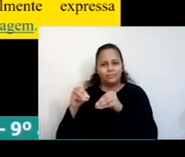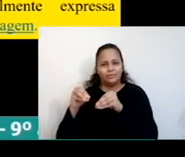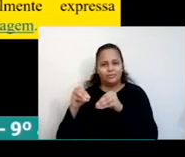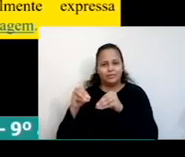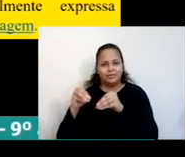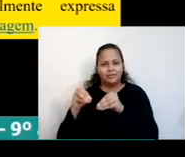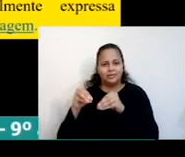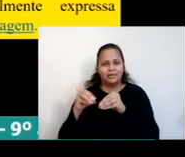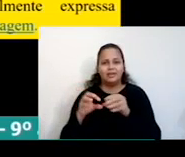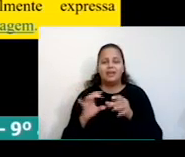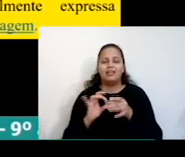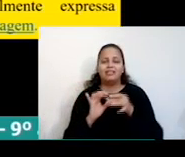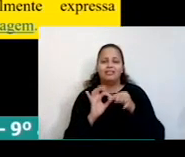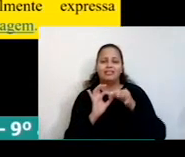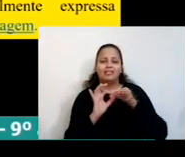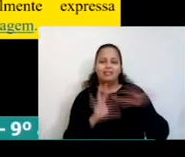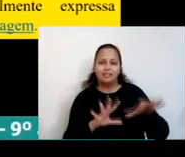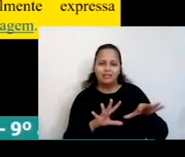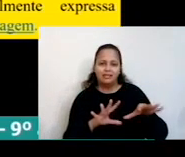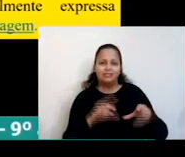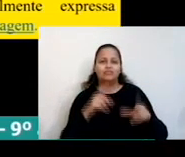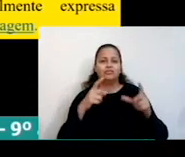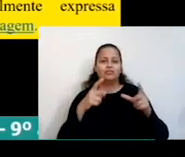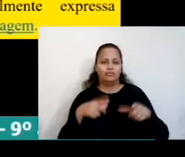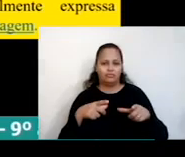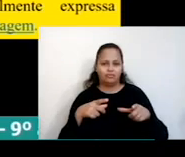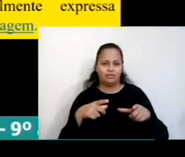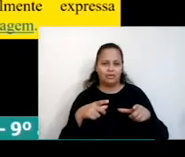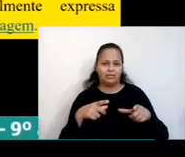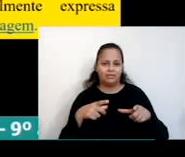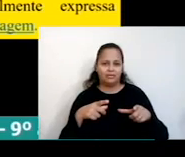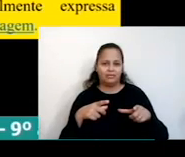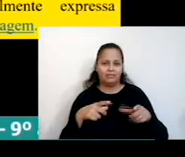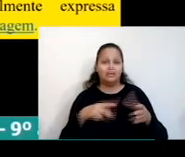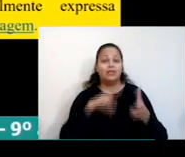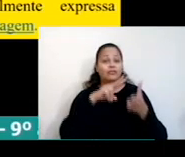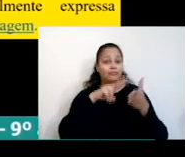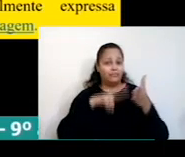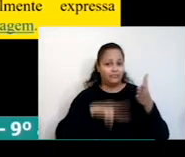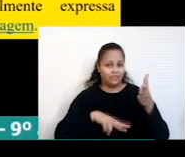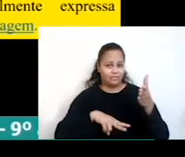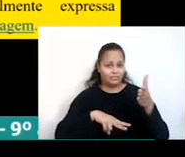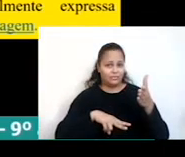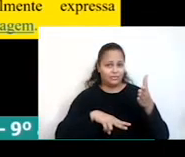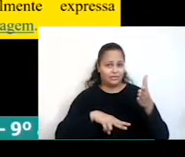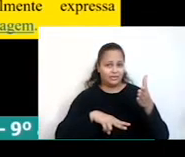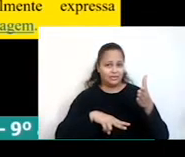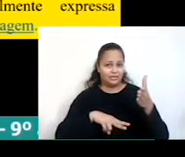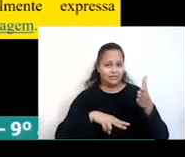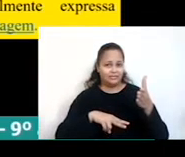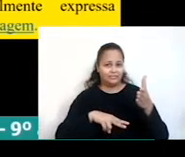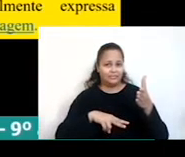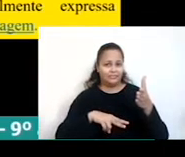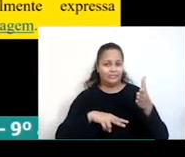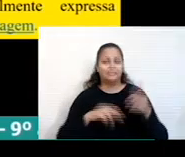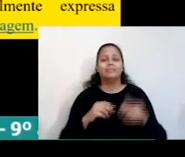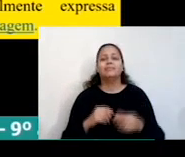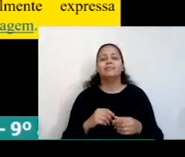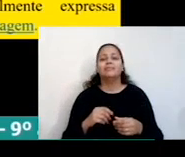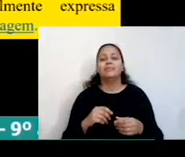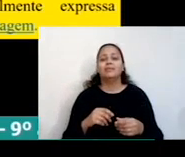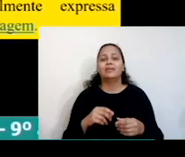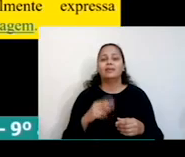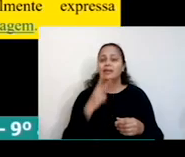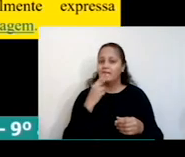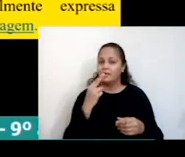Está saindo, deixando o local. Qual que é a definição de crescimento vegetativo? Vamos ler aqui no canto superior direito